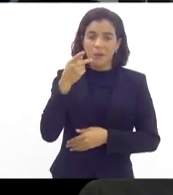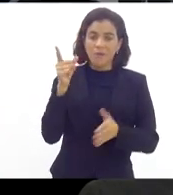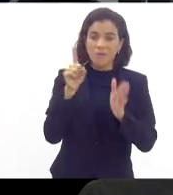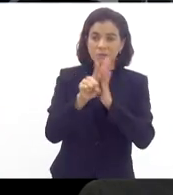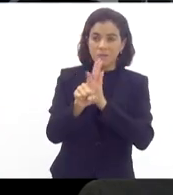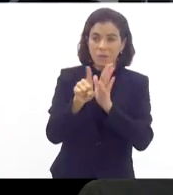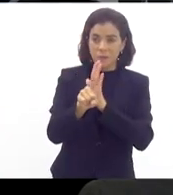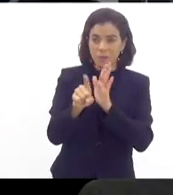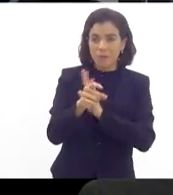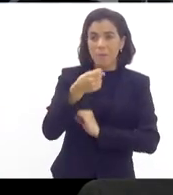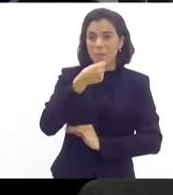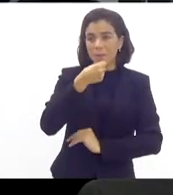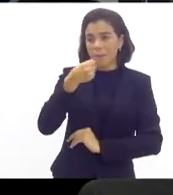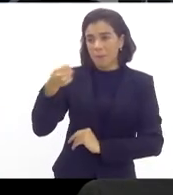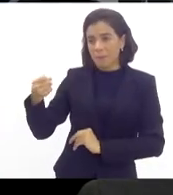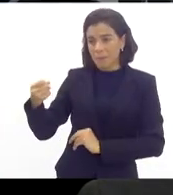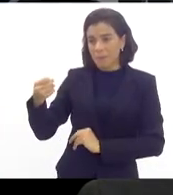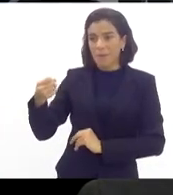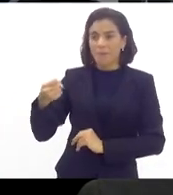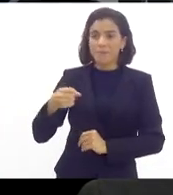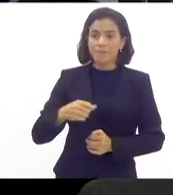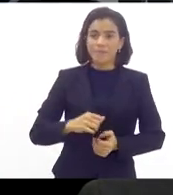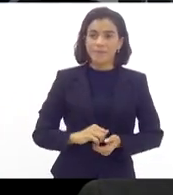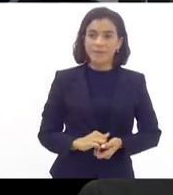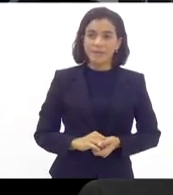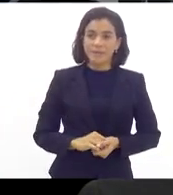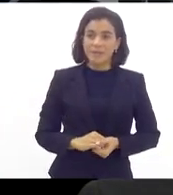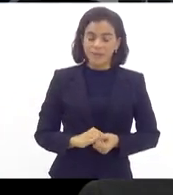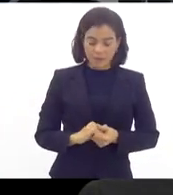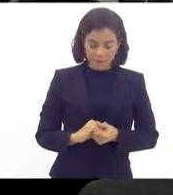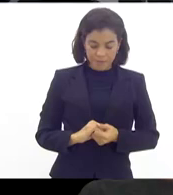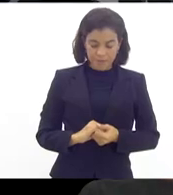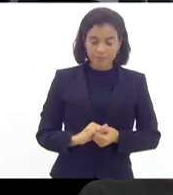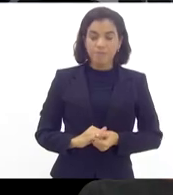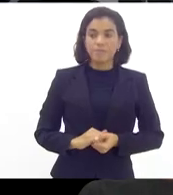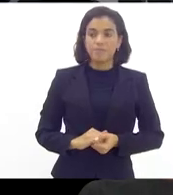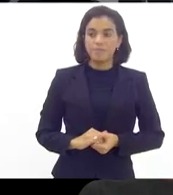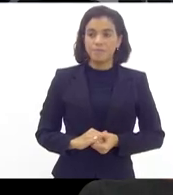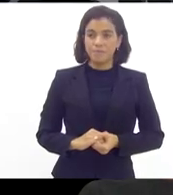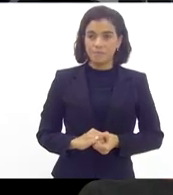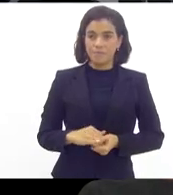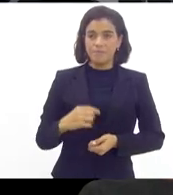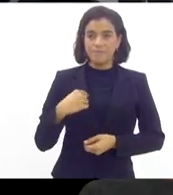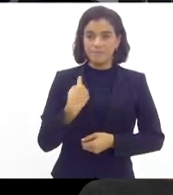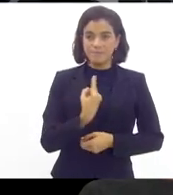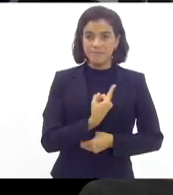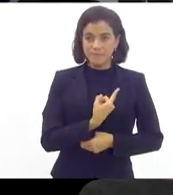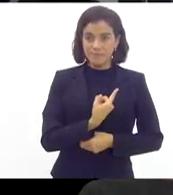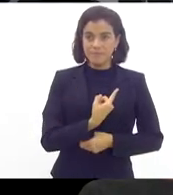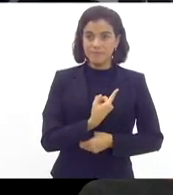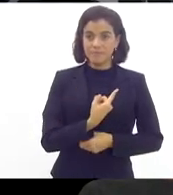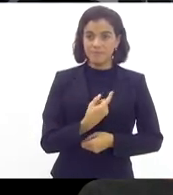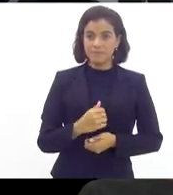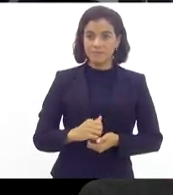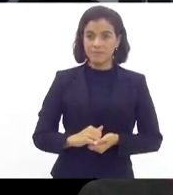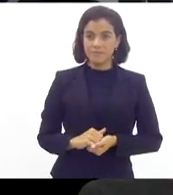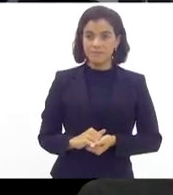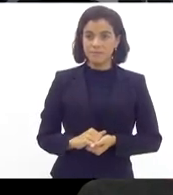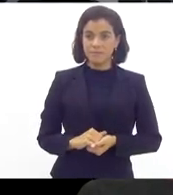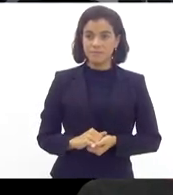Dá o microfone, deputado Luiz Paulo, objetivo, sem agradecer ninguém, e a gente toca o pau.